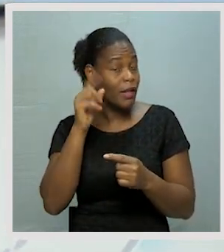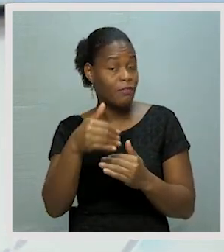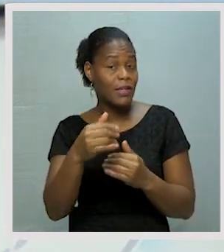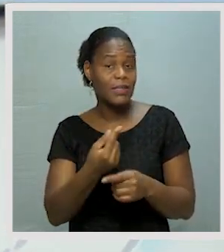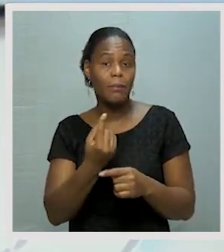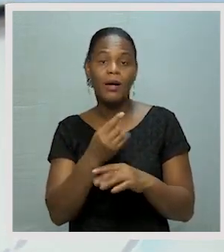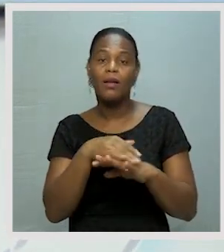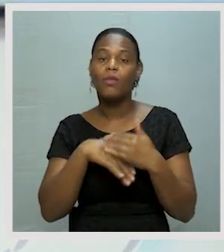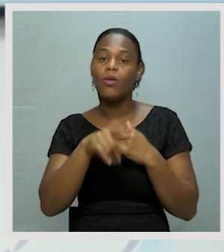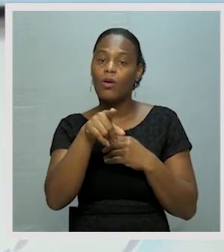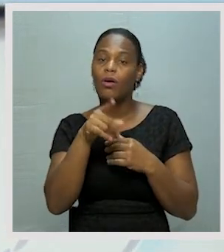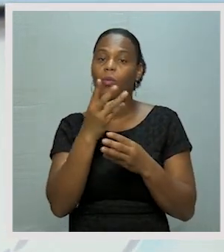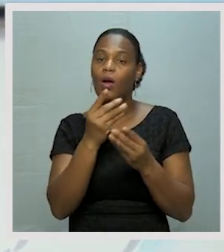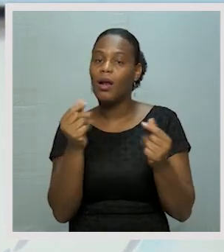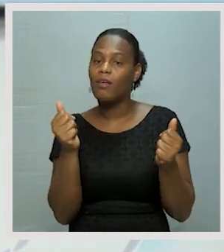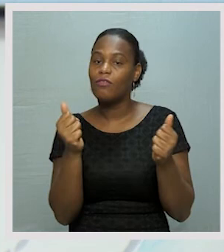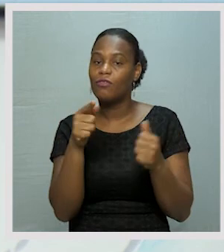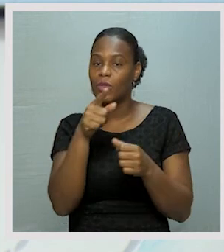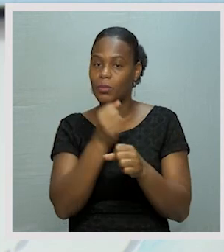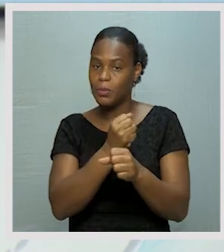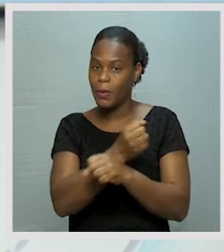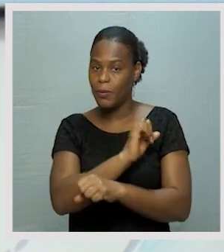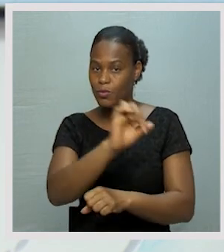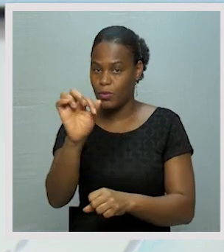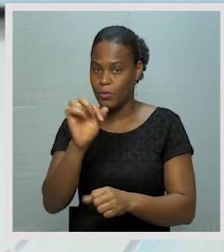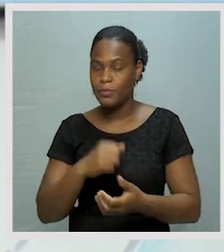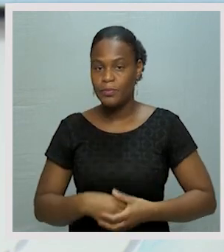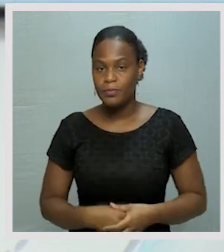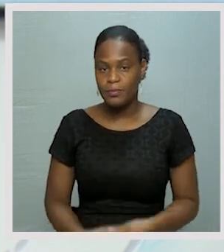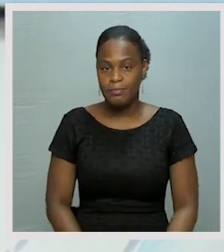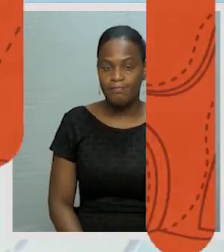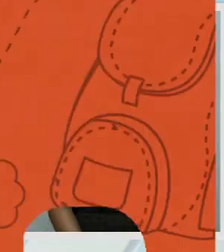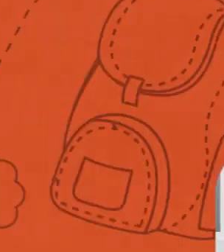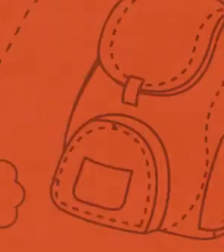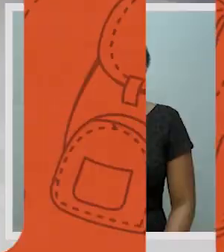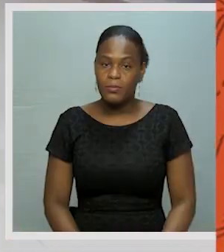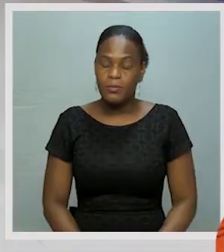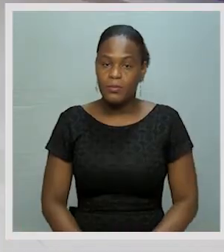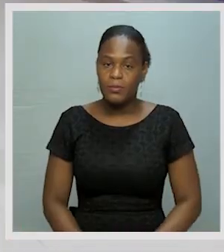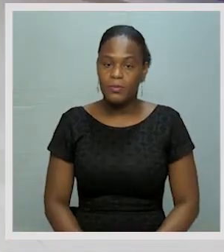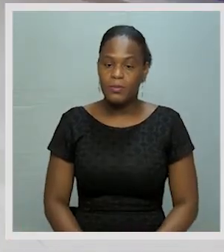será importante para a realização e qualificação do vosso trabalho.